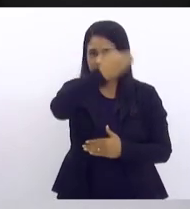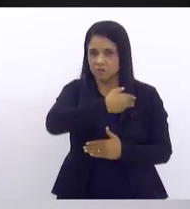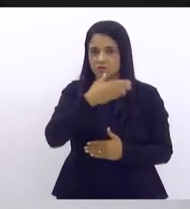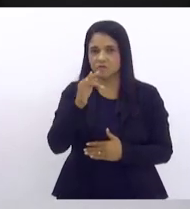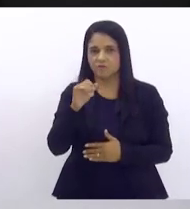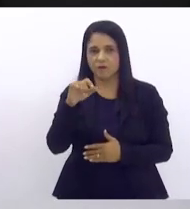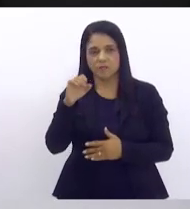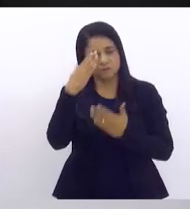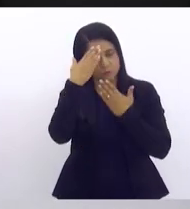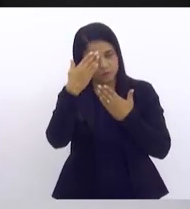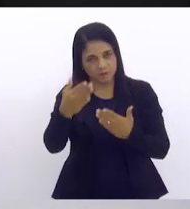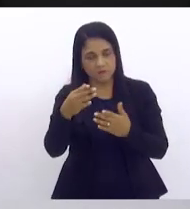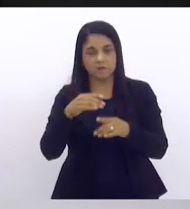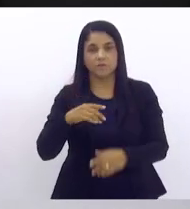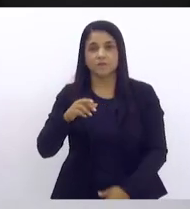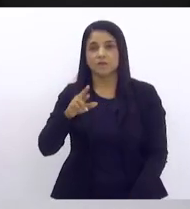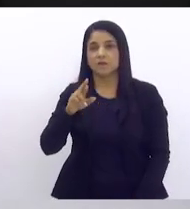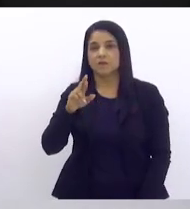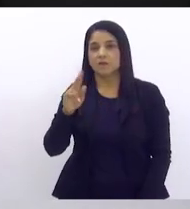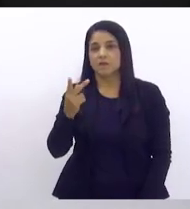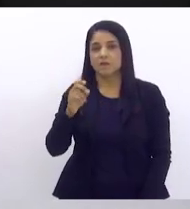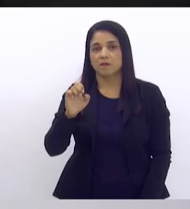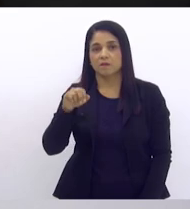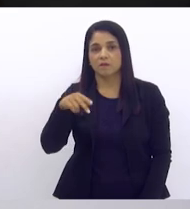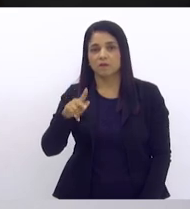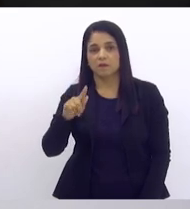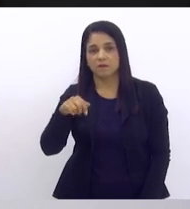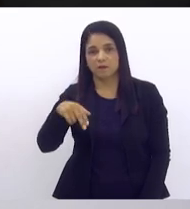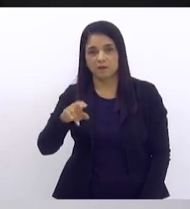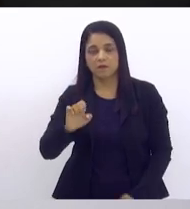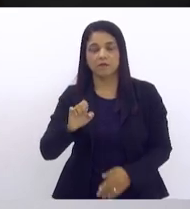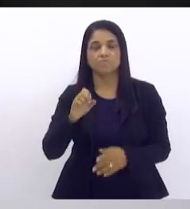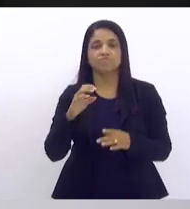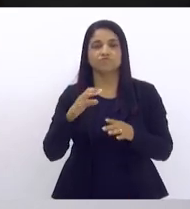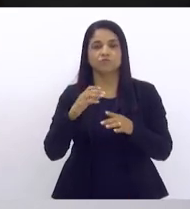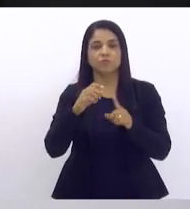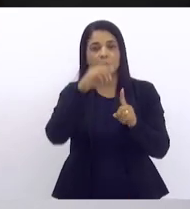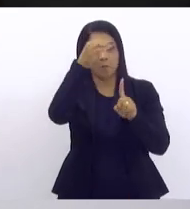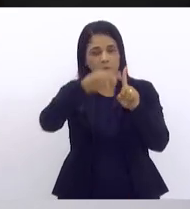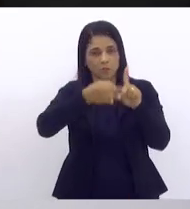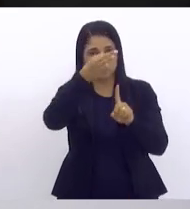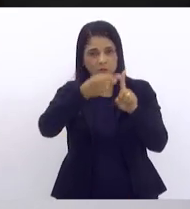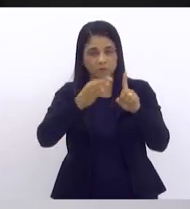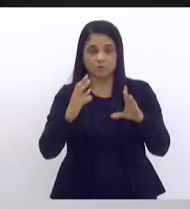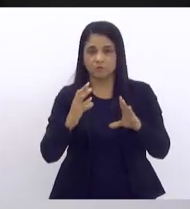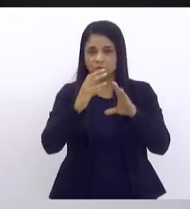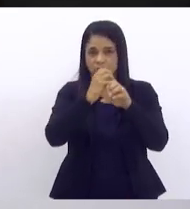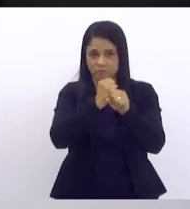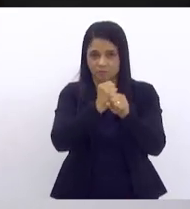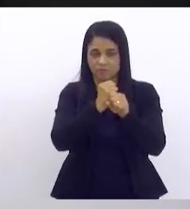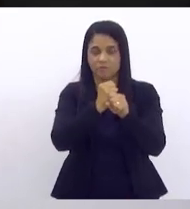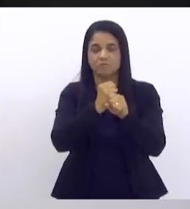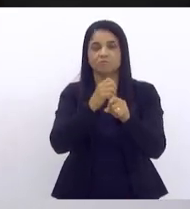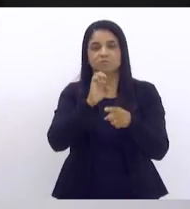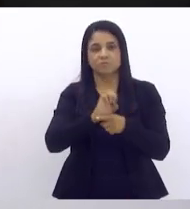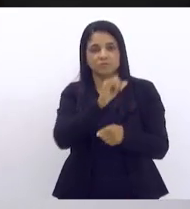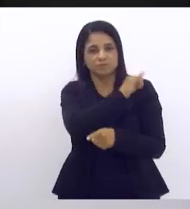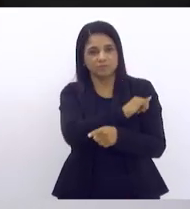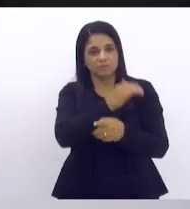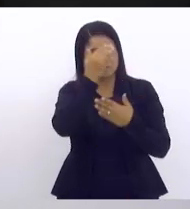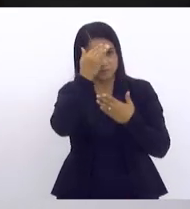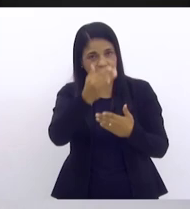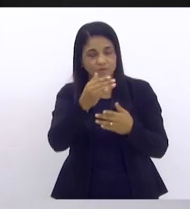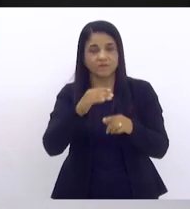Henrique Cunha de Lima, procurador do Ministério Público de Contas do Estado do Rio de Janeiro. Muito obrigado pela presença. A